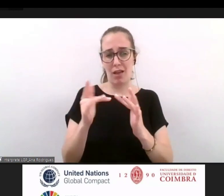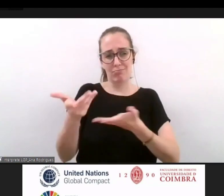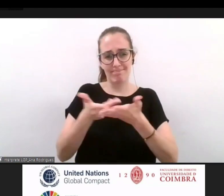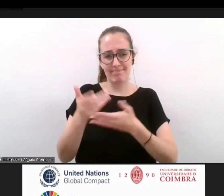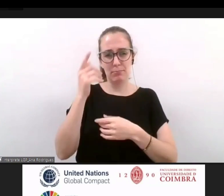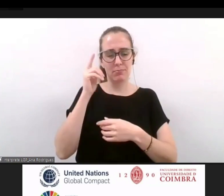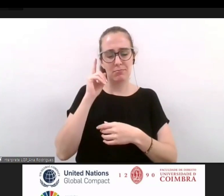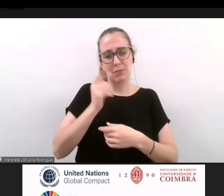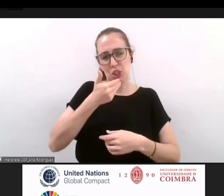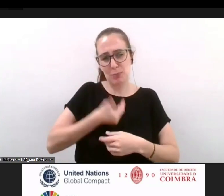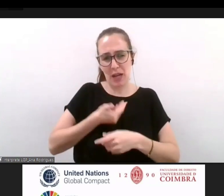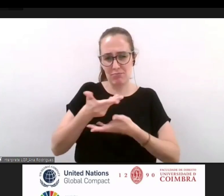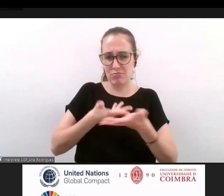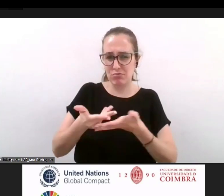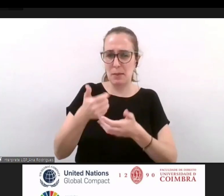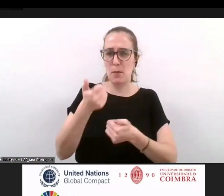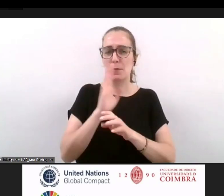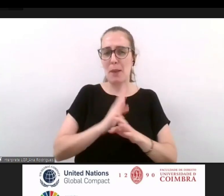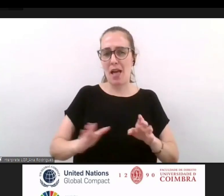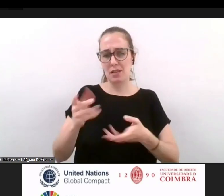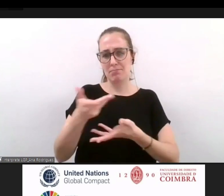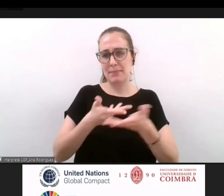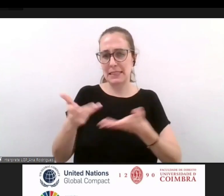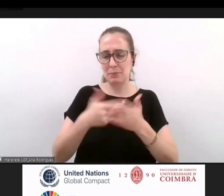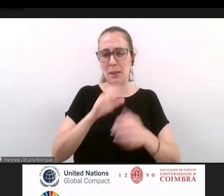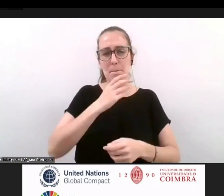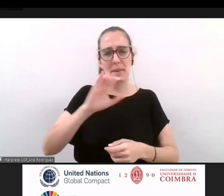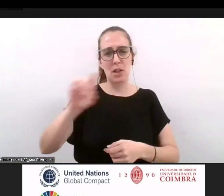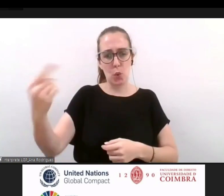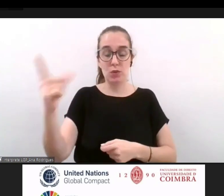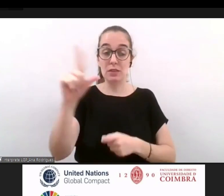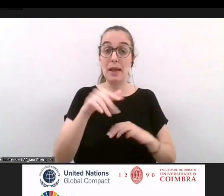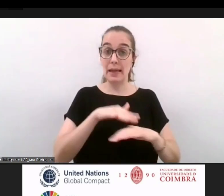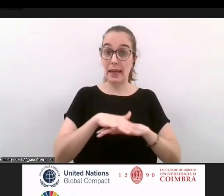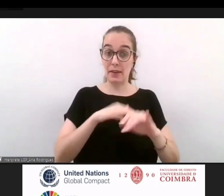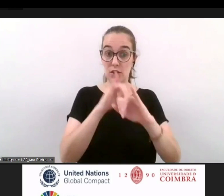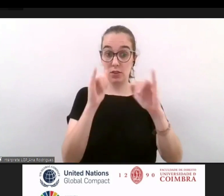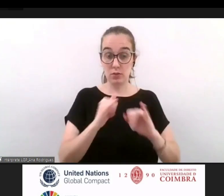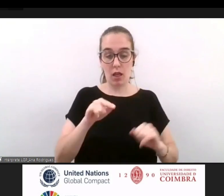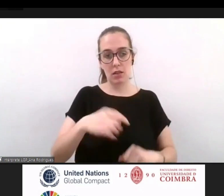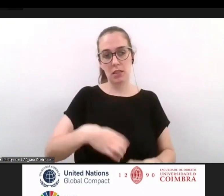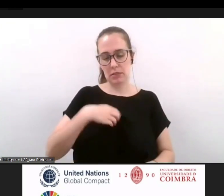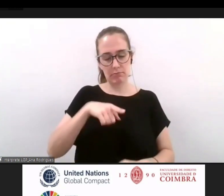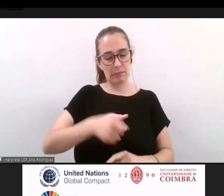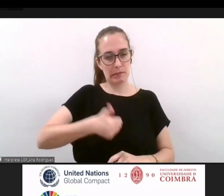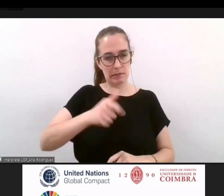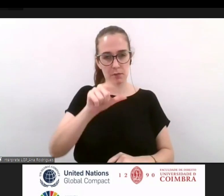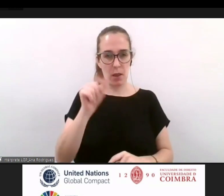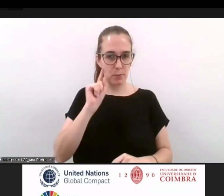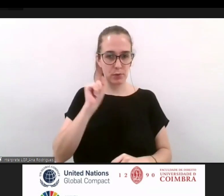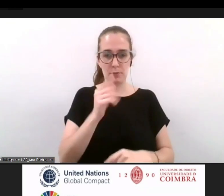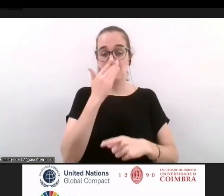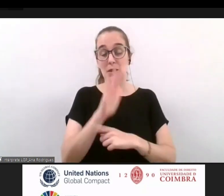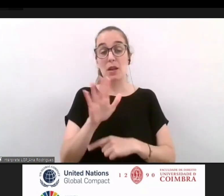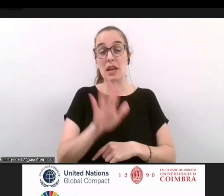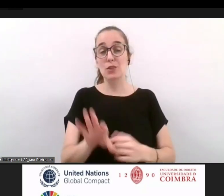conhecimento, experiências, de boas práticas com outros países e a participação em redes internacionais e colaboração com agências das Nações Unidas,